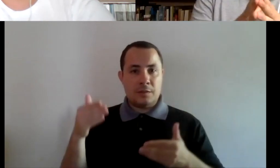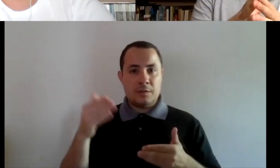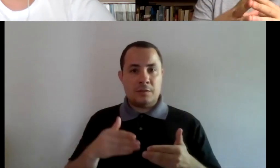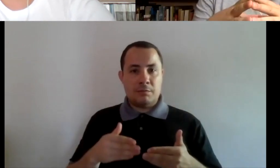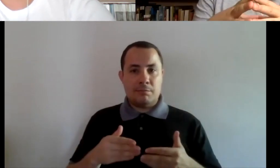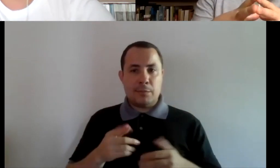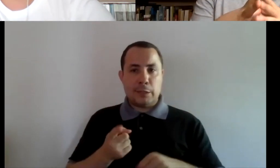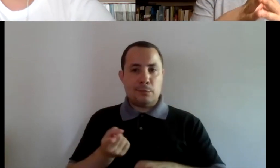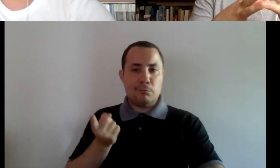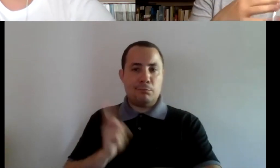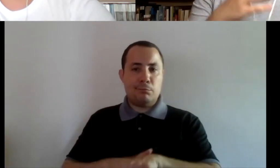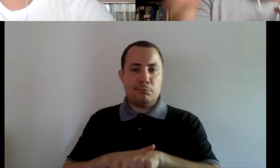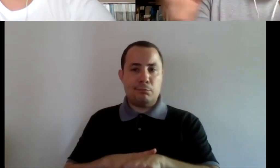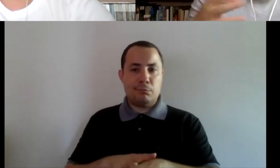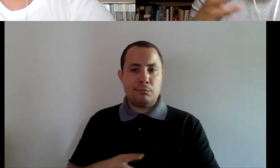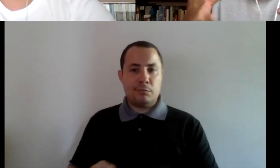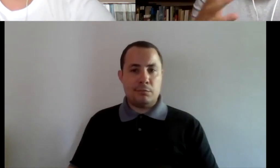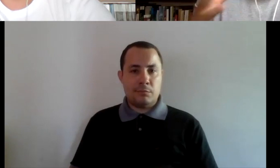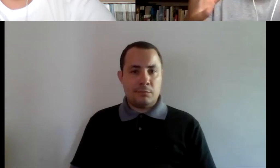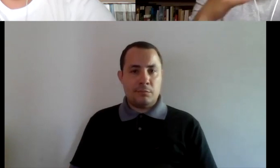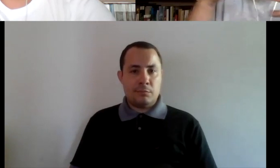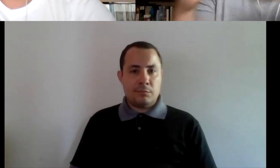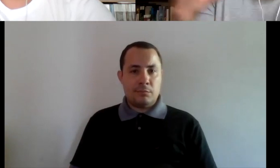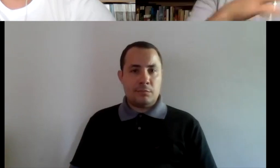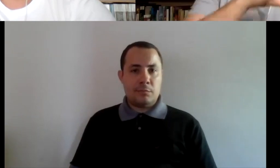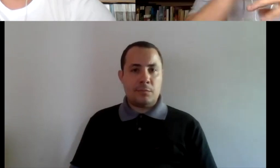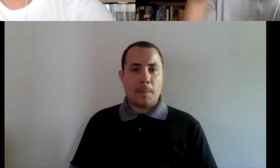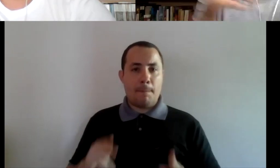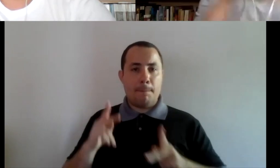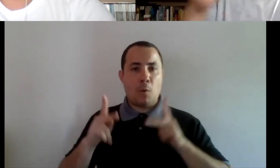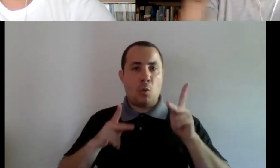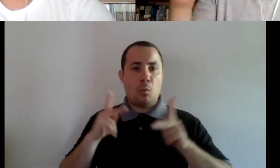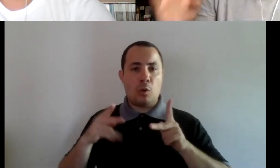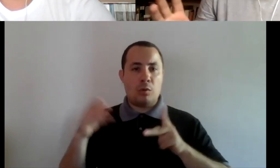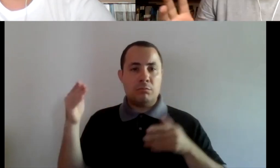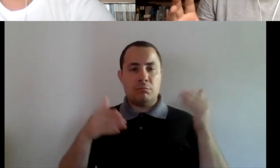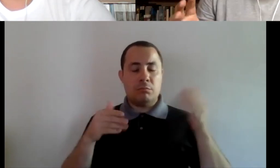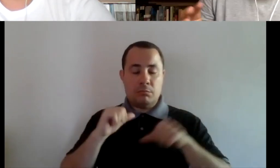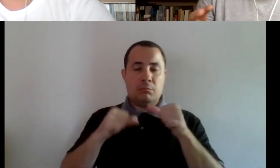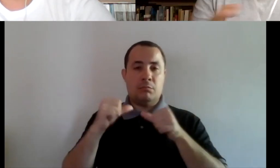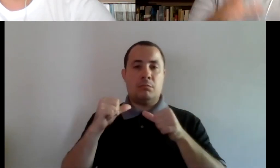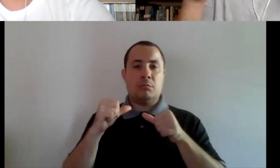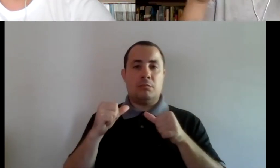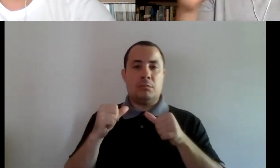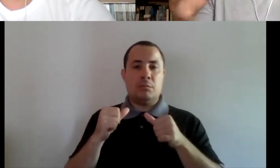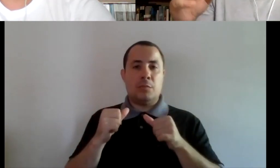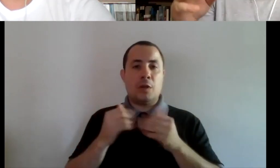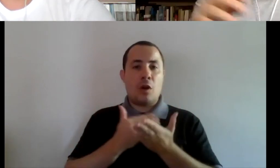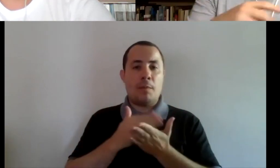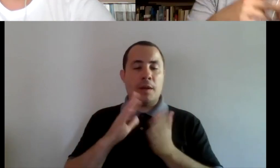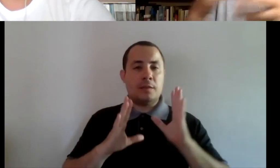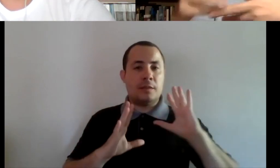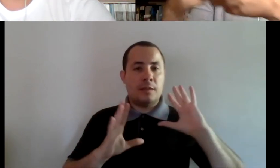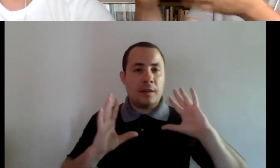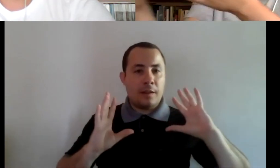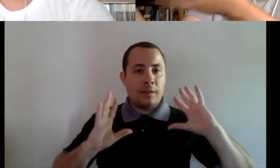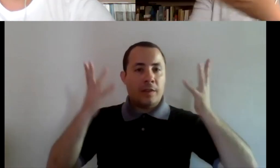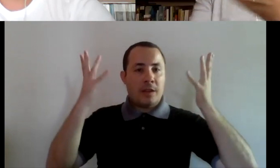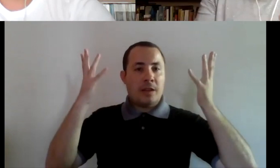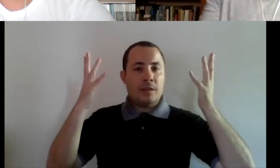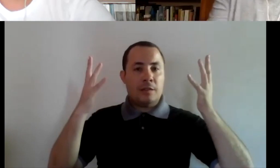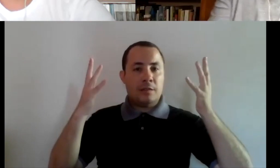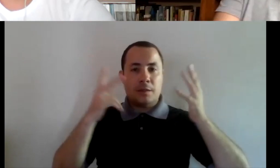né? Sim. Você troca um público por outro, de repente, porque você começa a fazer um monte de evento. E aí começa a se tornar um